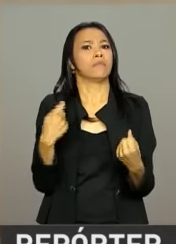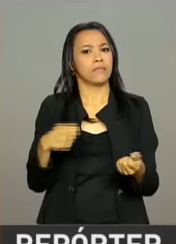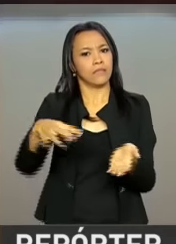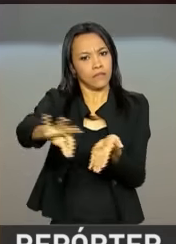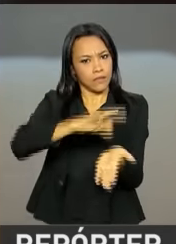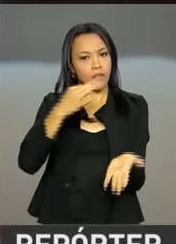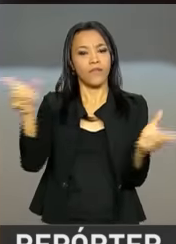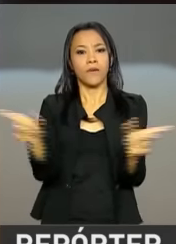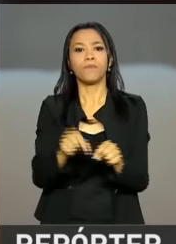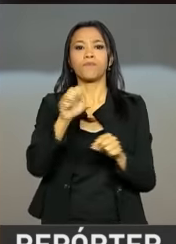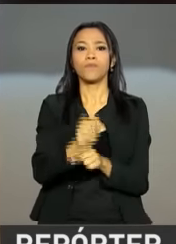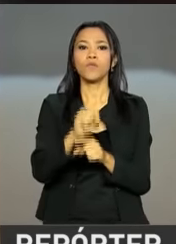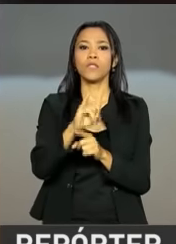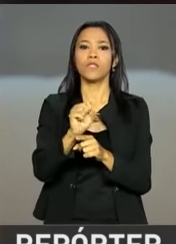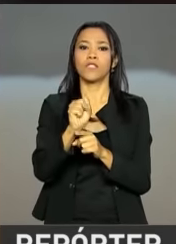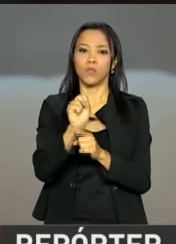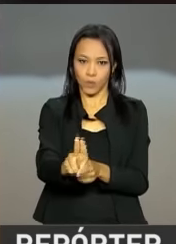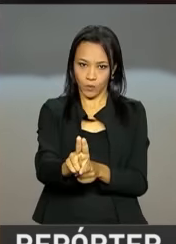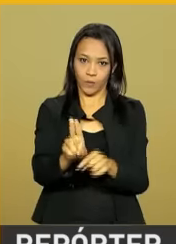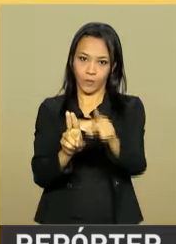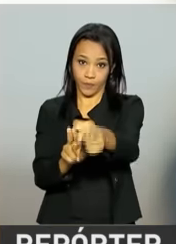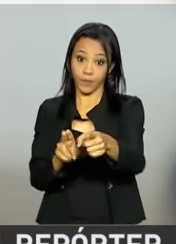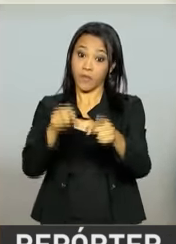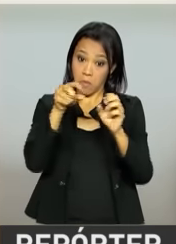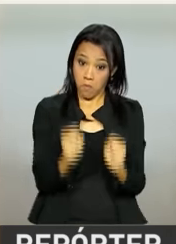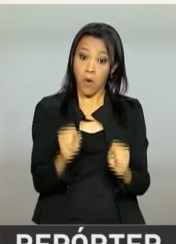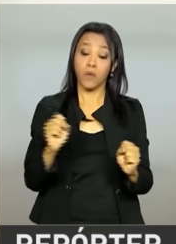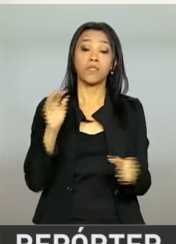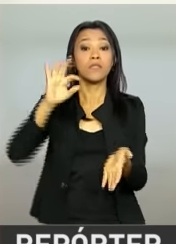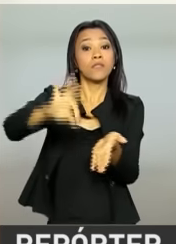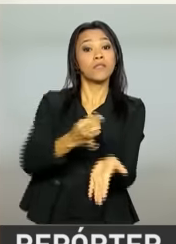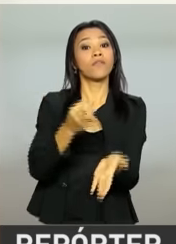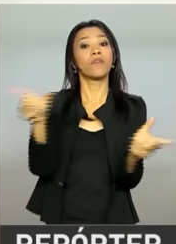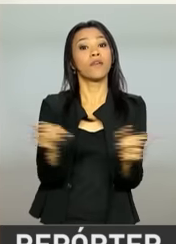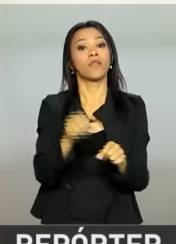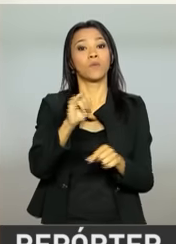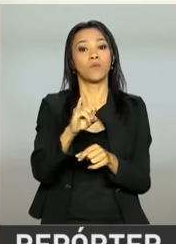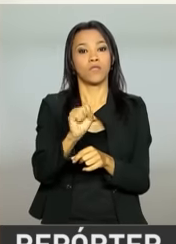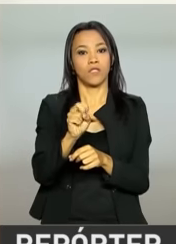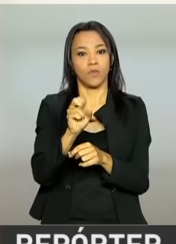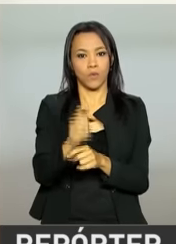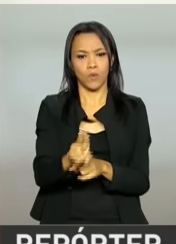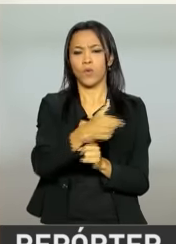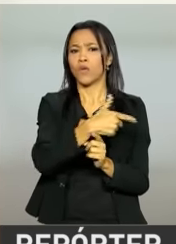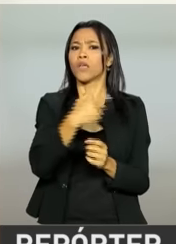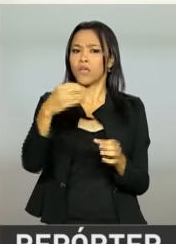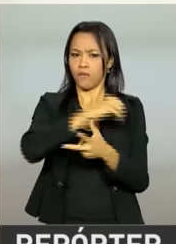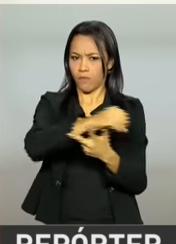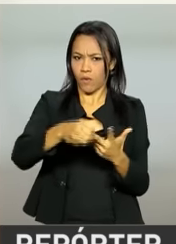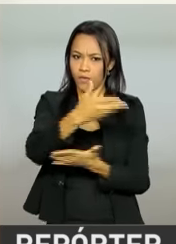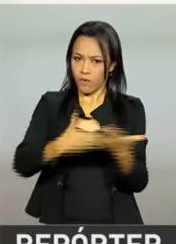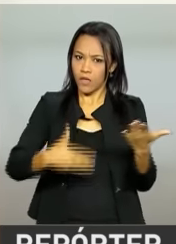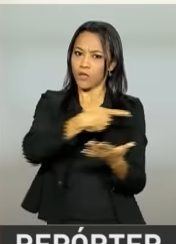inscrever no sistema de seleção Unificado o cisu podem se inscrever os candidatos que fizeram o Enem 2016